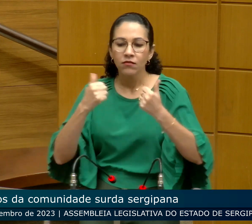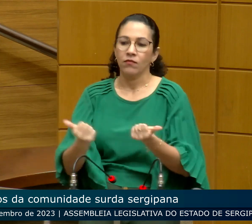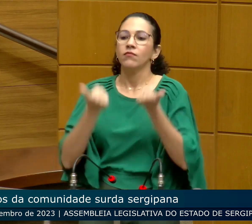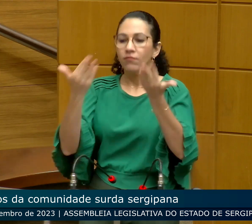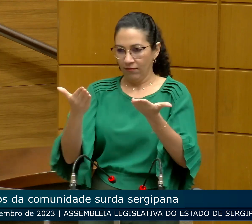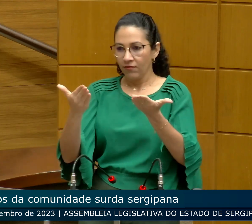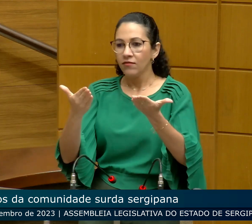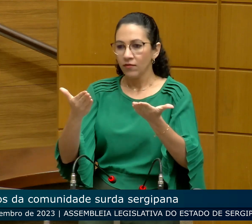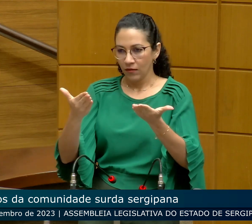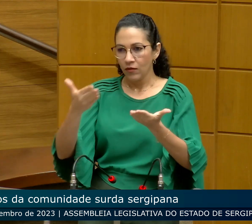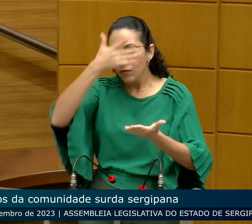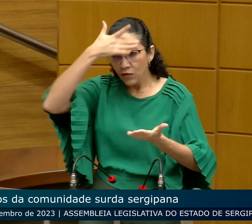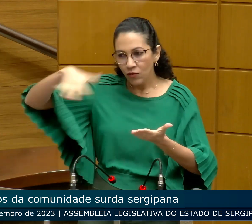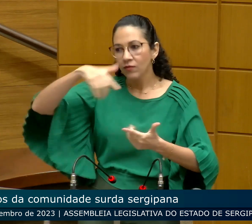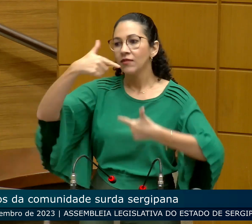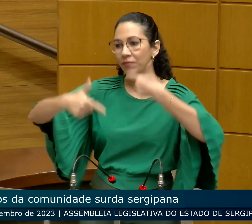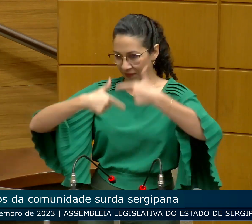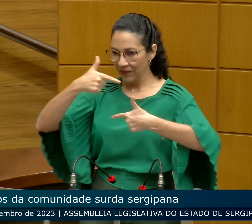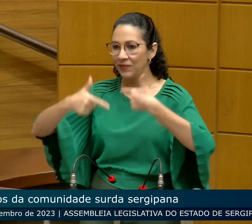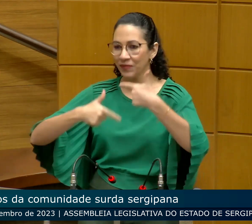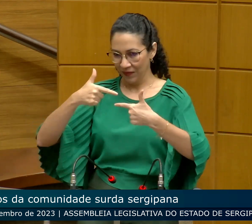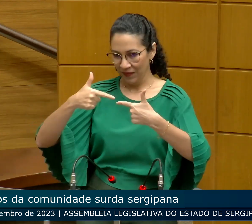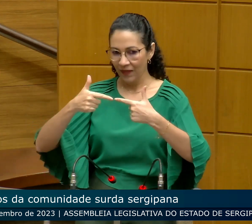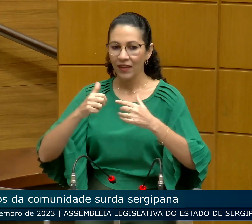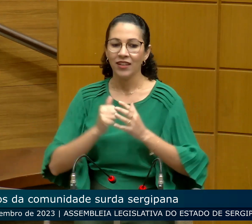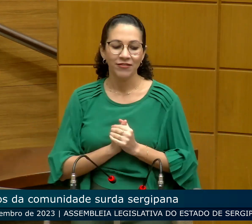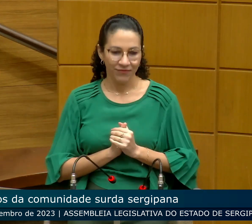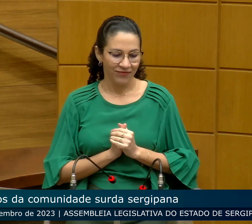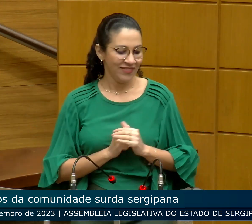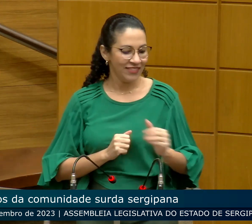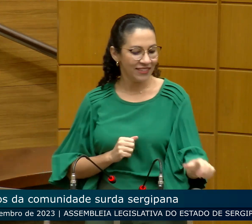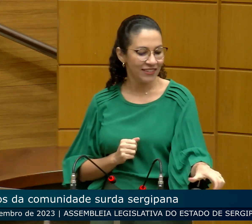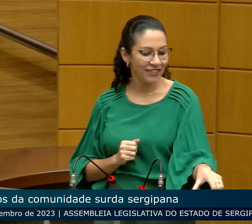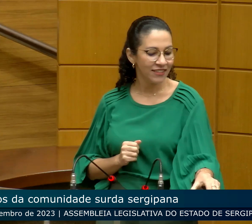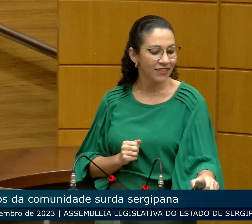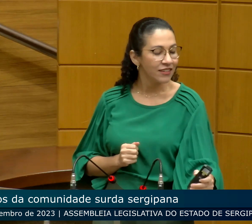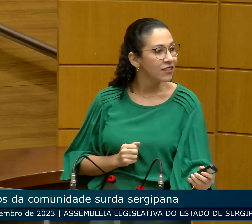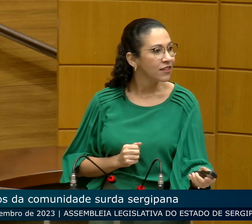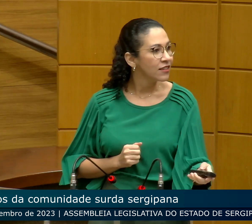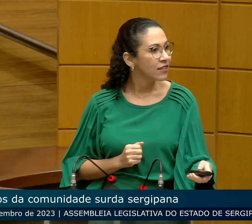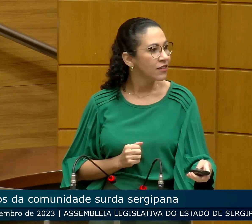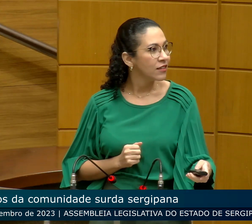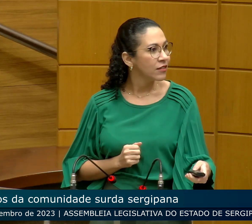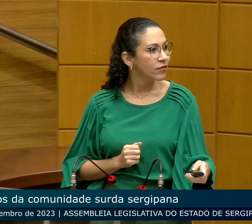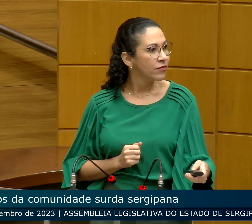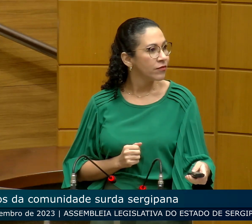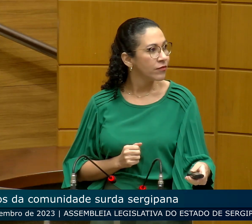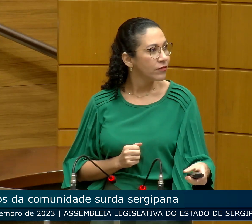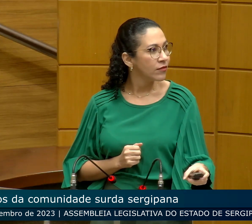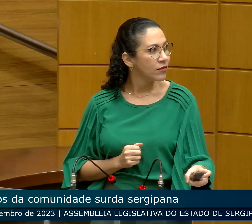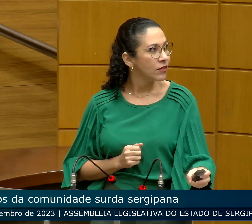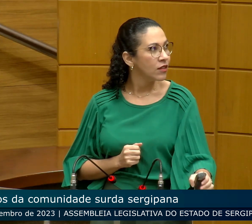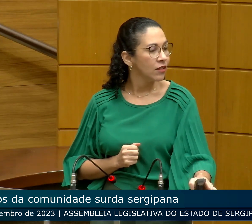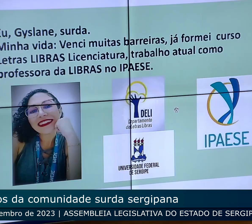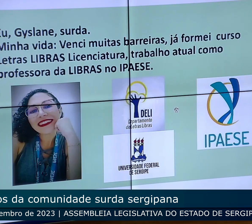licenciatura, né, onde o governo vem ofertando, né, isso, dando assim acessibilidade ao trabalho.